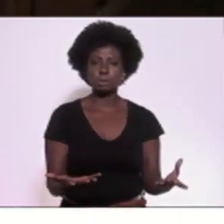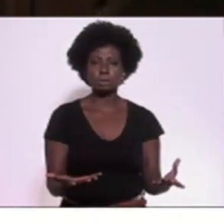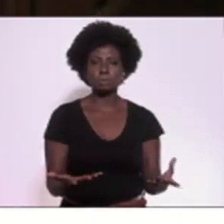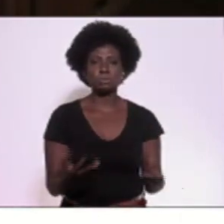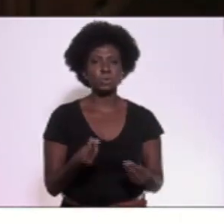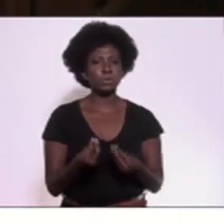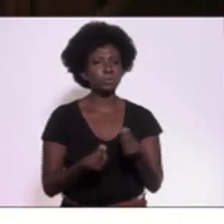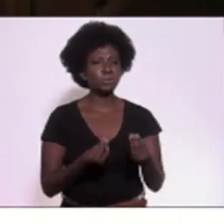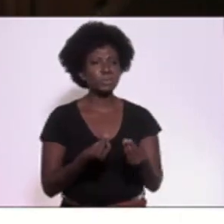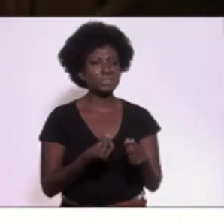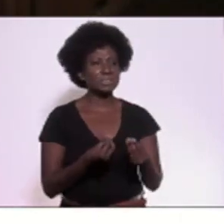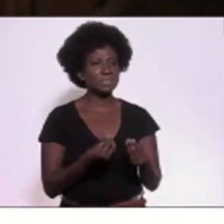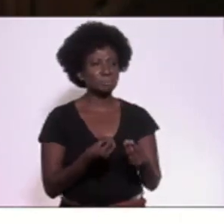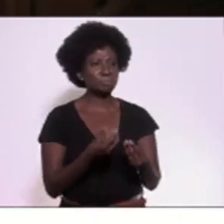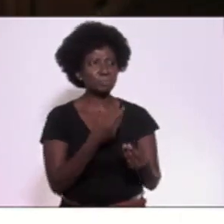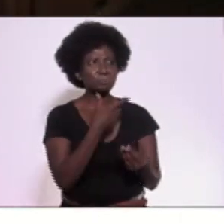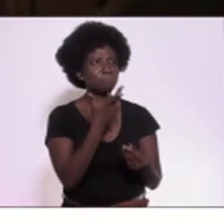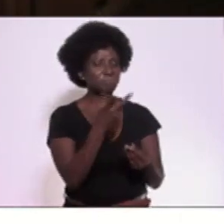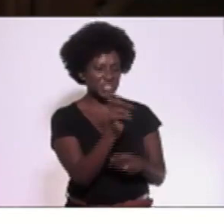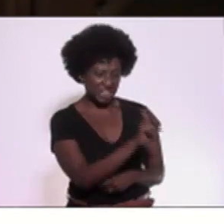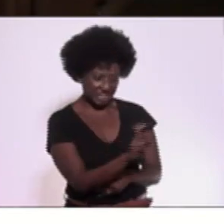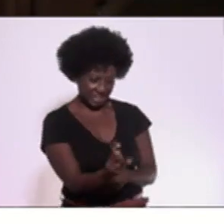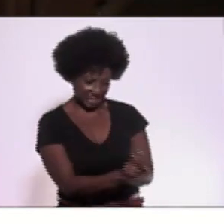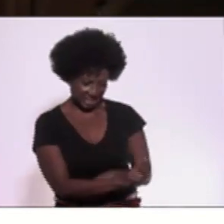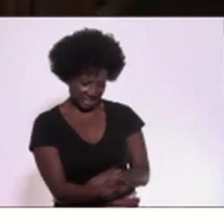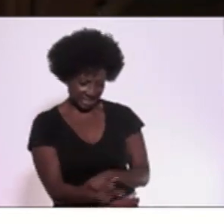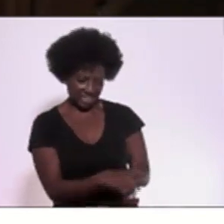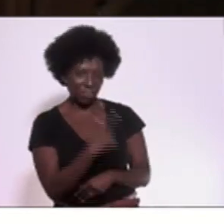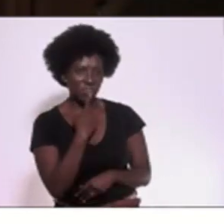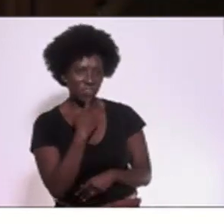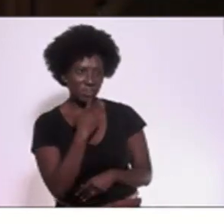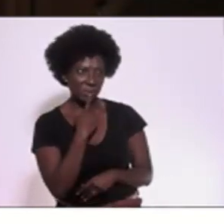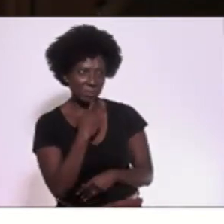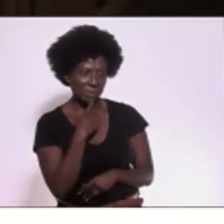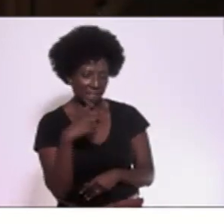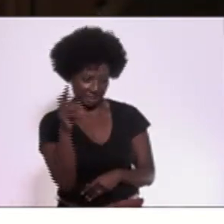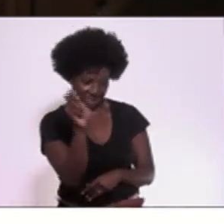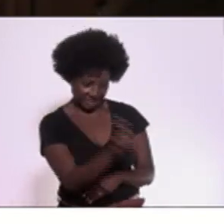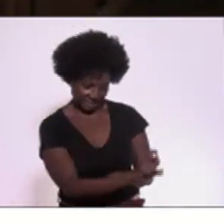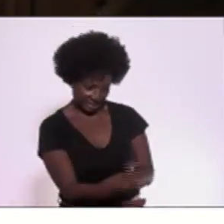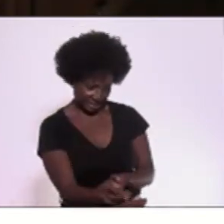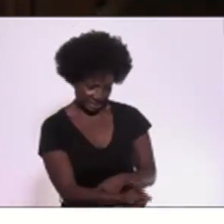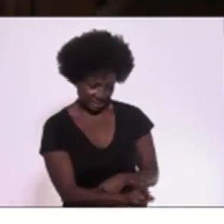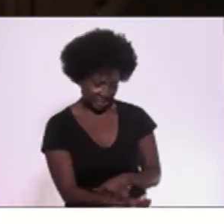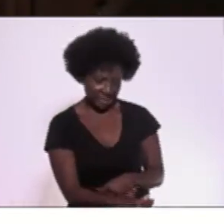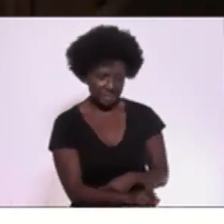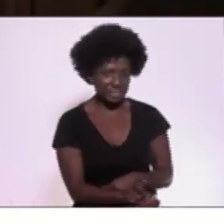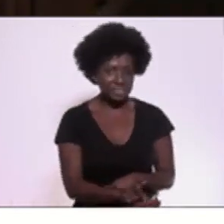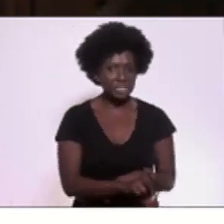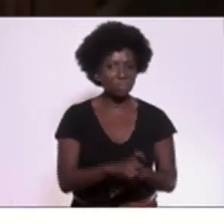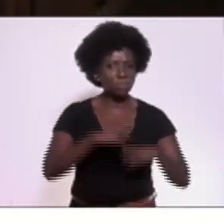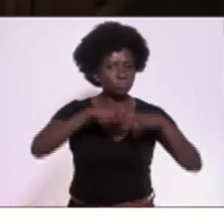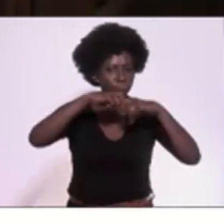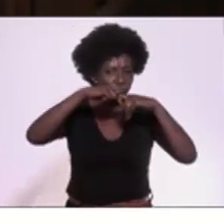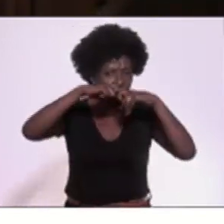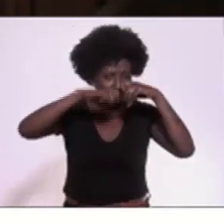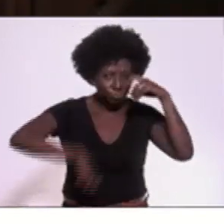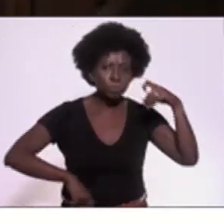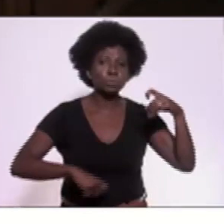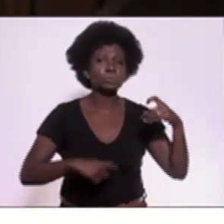uma espécie de tinta vermelha sobre ela, enfim, uma humilhação muito